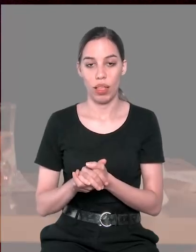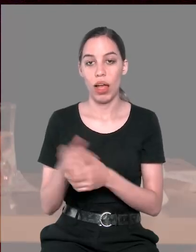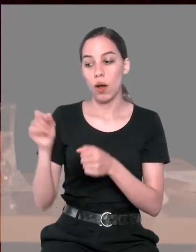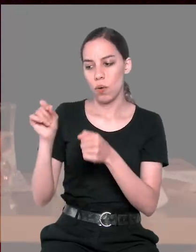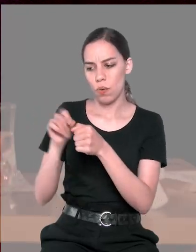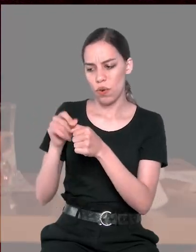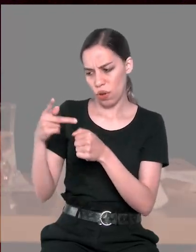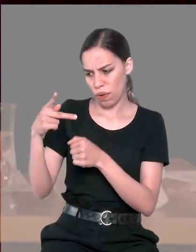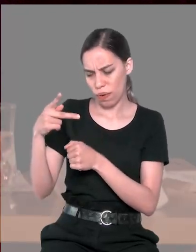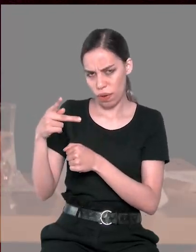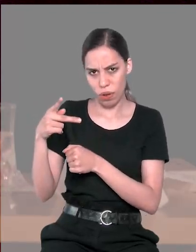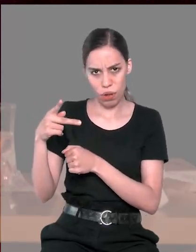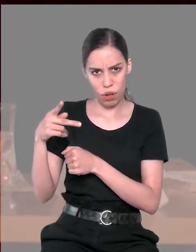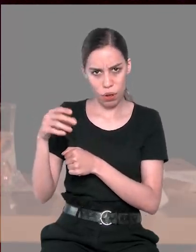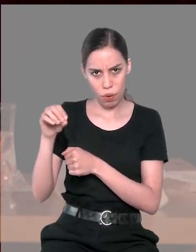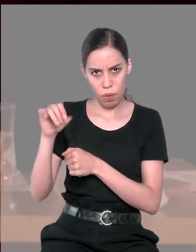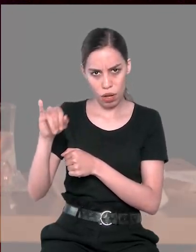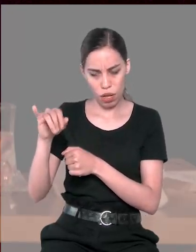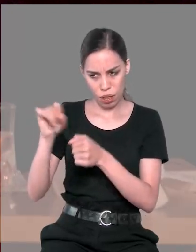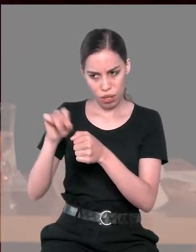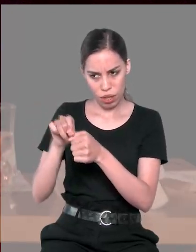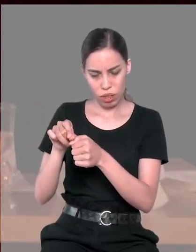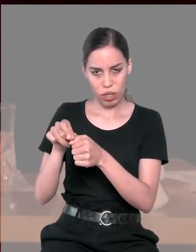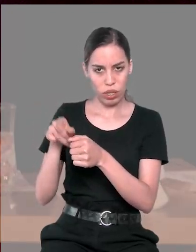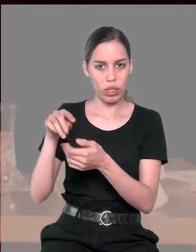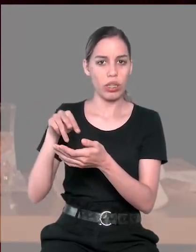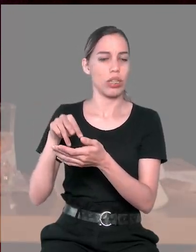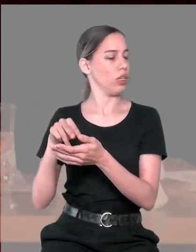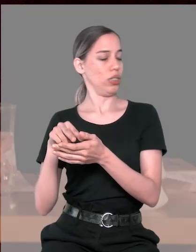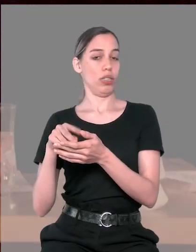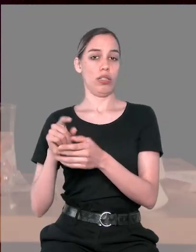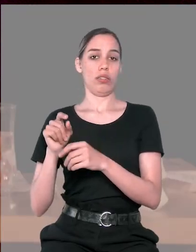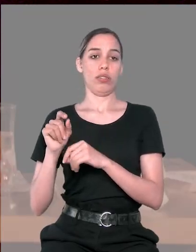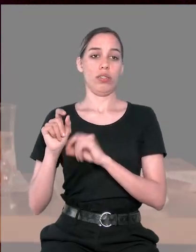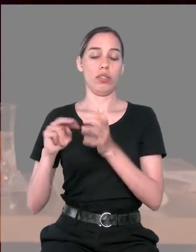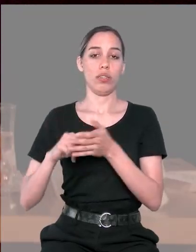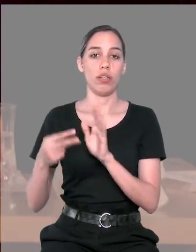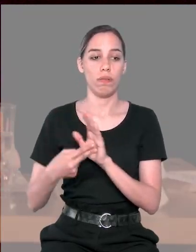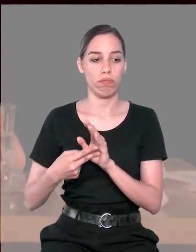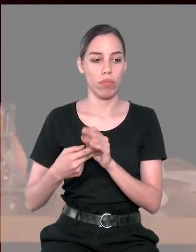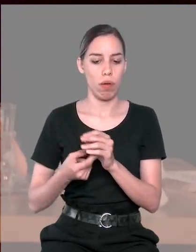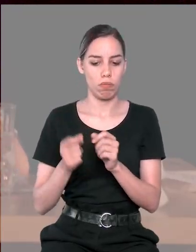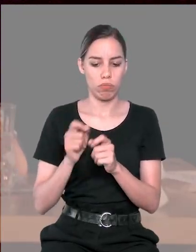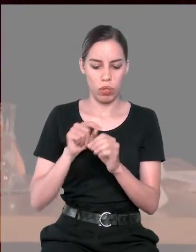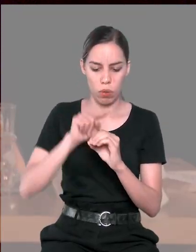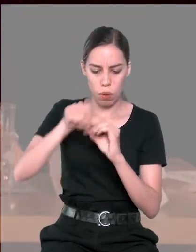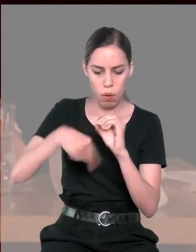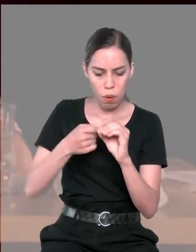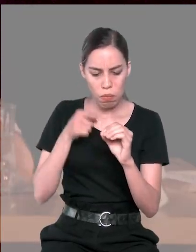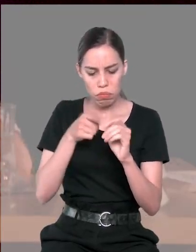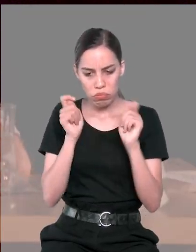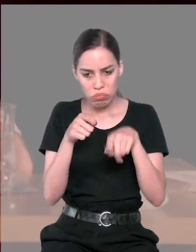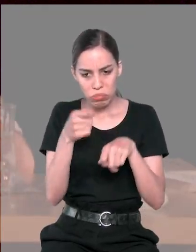Esse fazer é uma dimensão decisiva da aventura humana. A dimensão do ato, seja ele